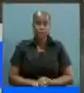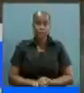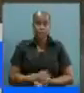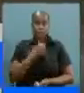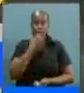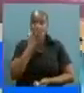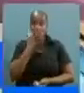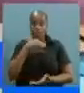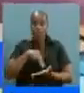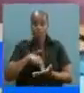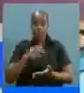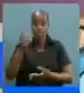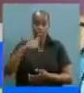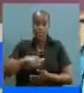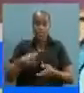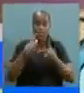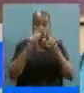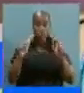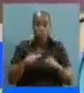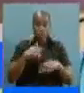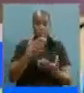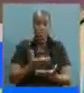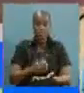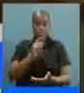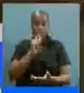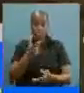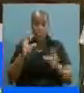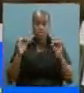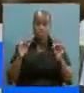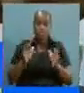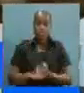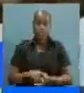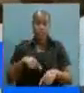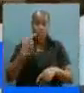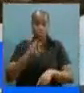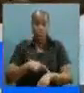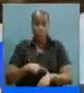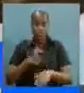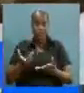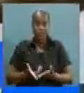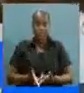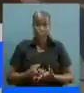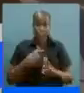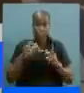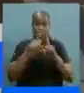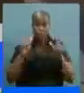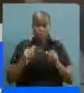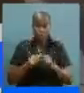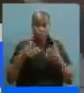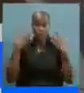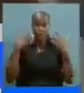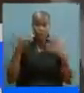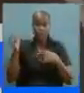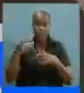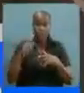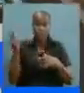Flores do Mindelo, dentro do bloco, apresentou um pouco das brincadeiras de outrora. No alinhamento do bloco de verão,